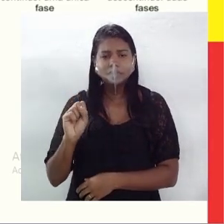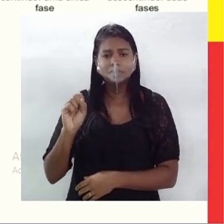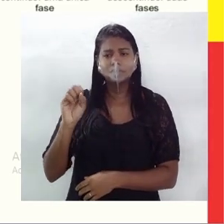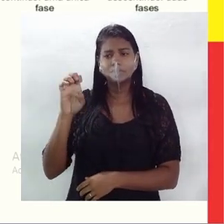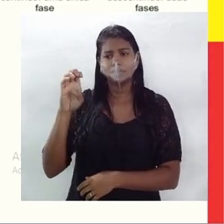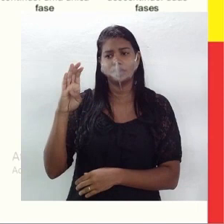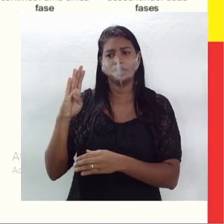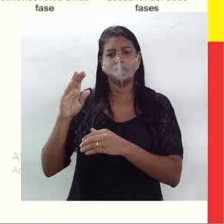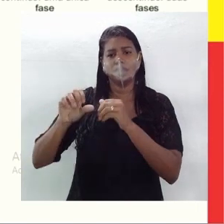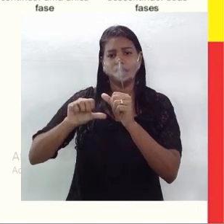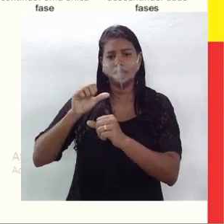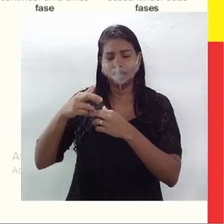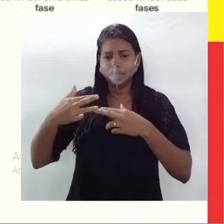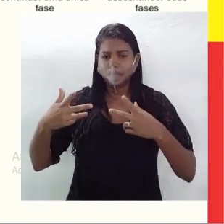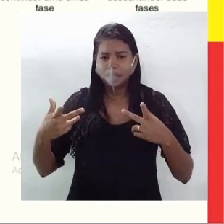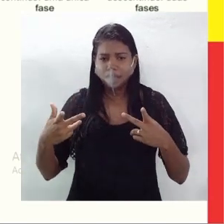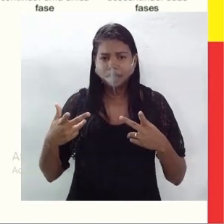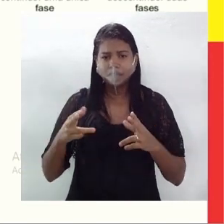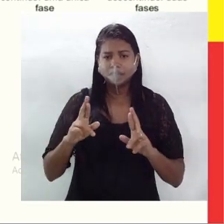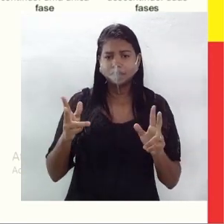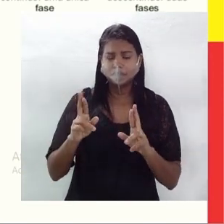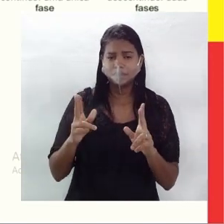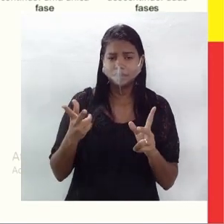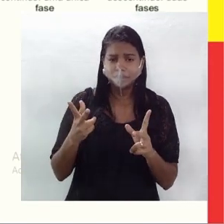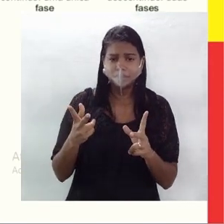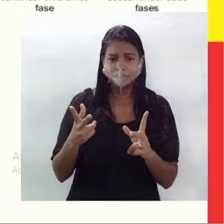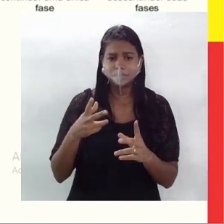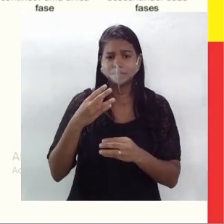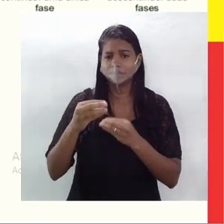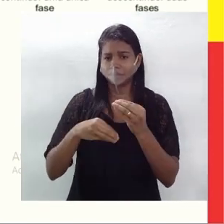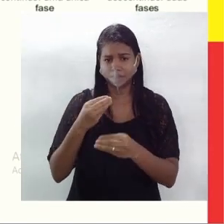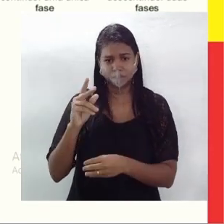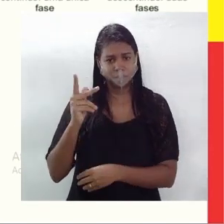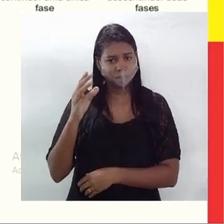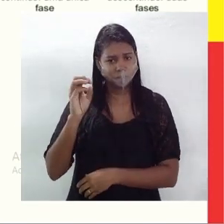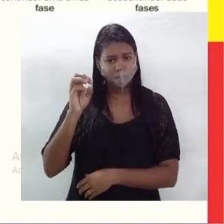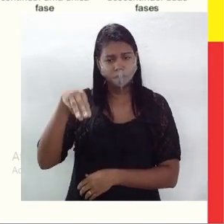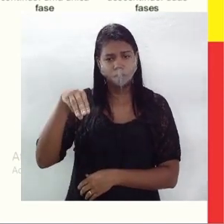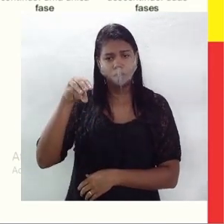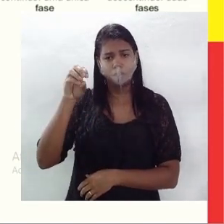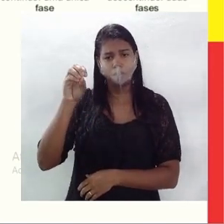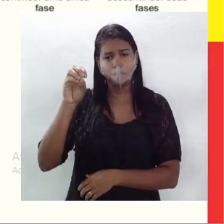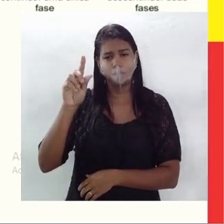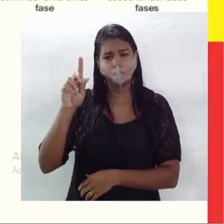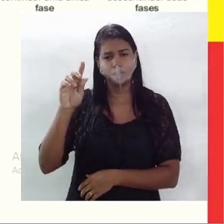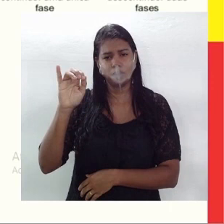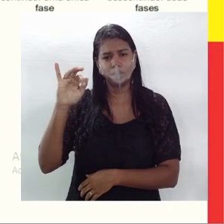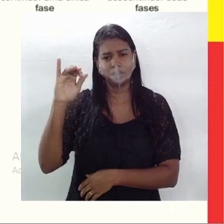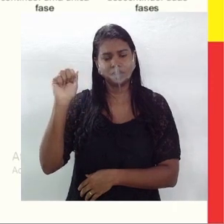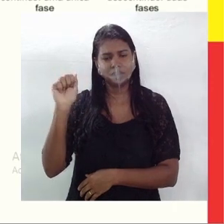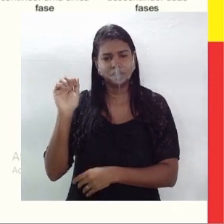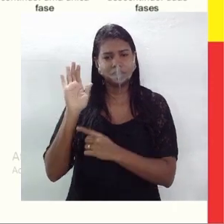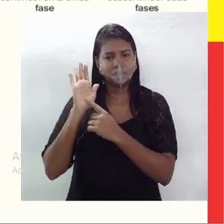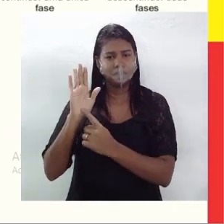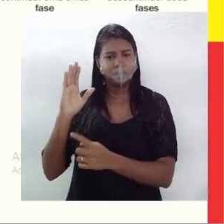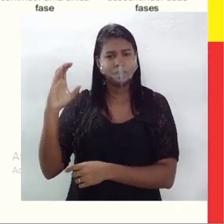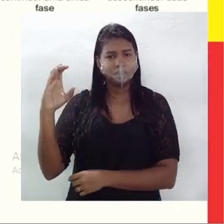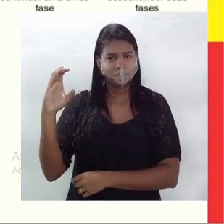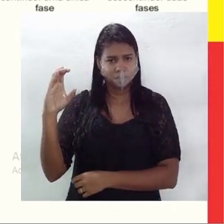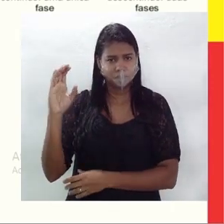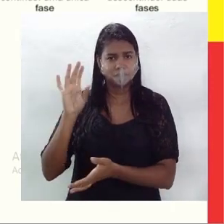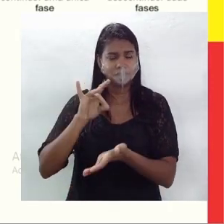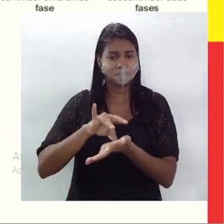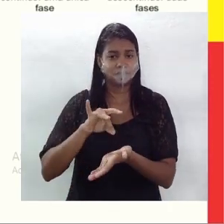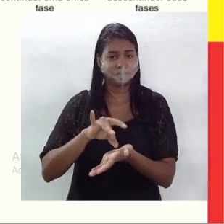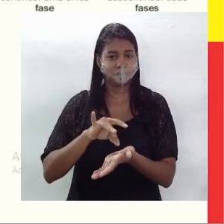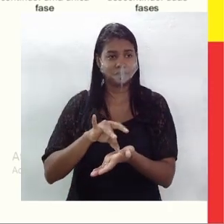é variável, a gente diz que é uma mistura homogênea. Mas a amostra C, ela é, na